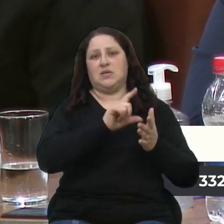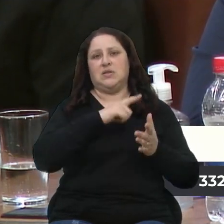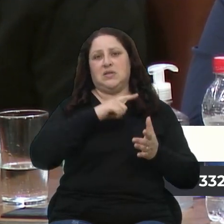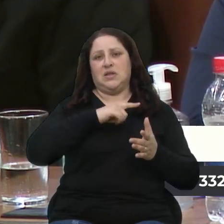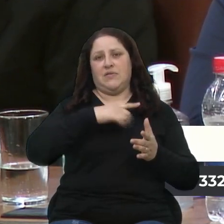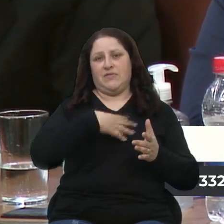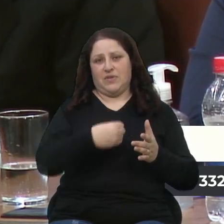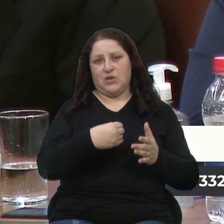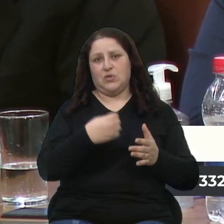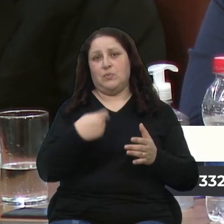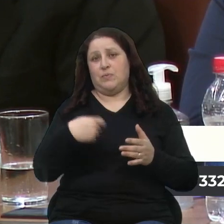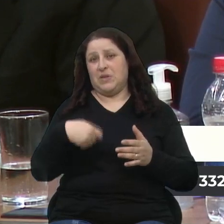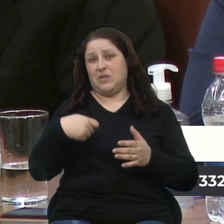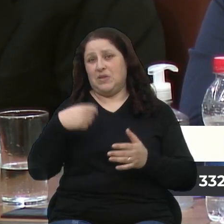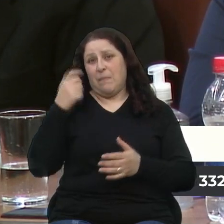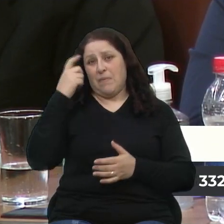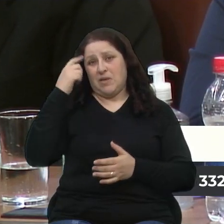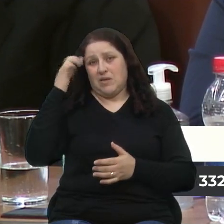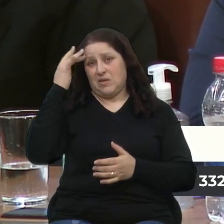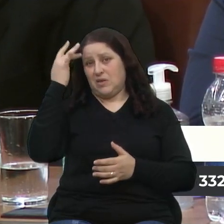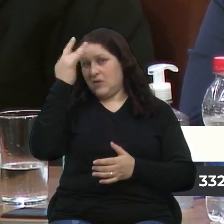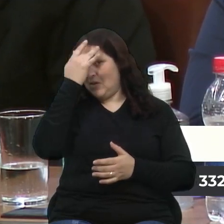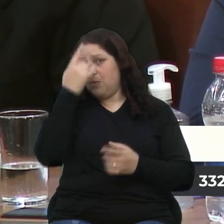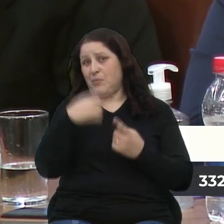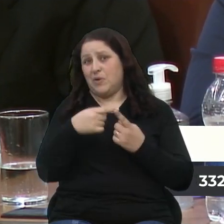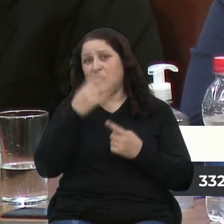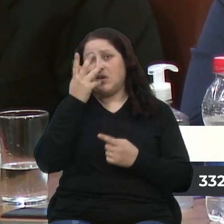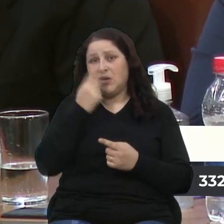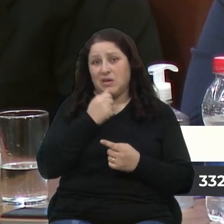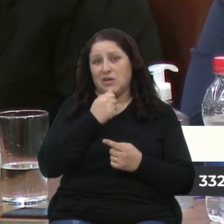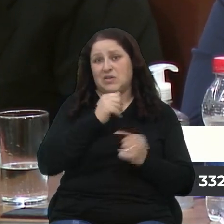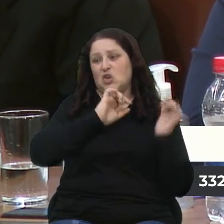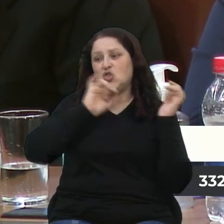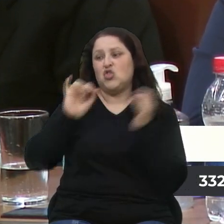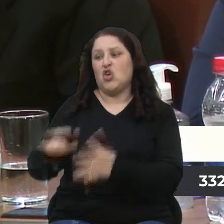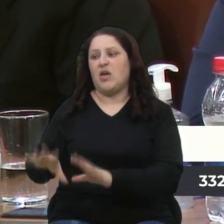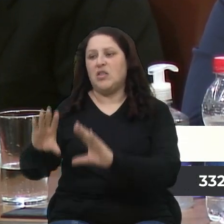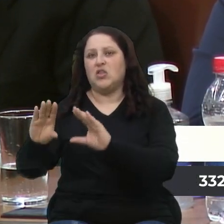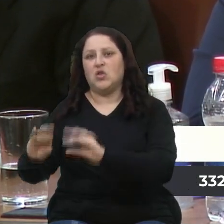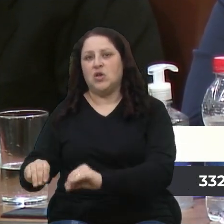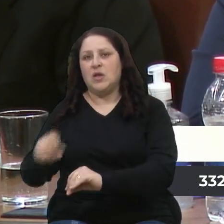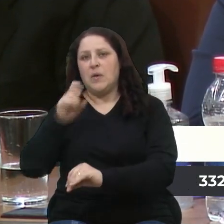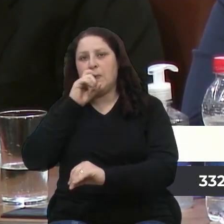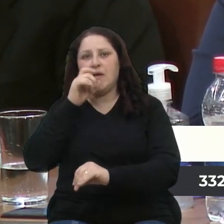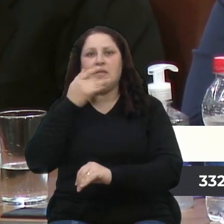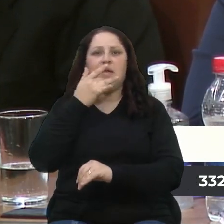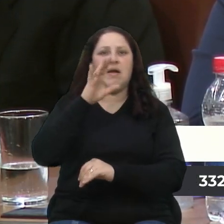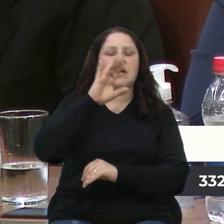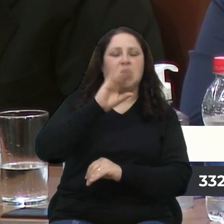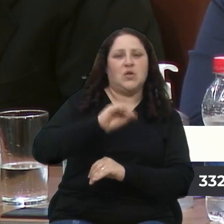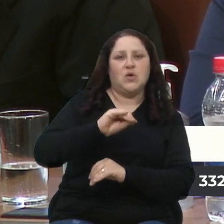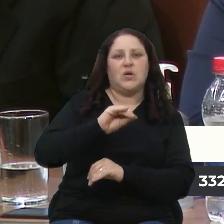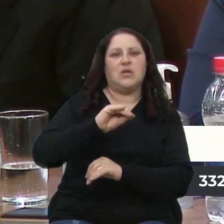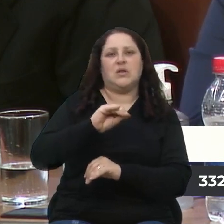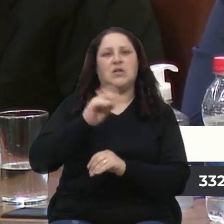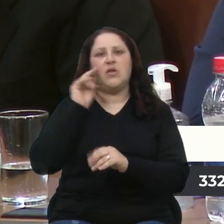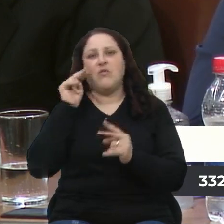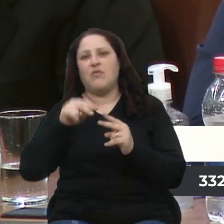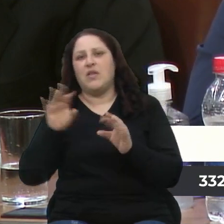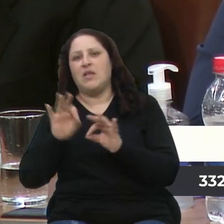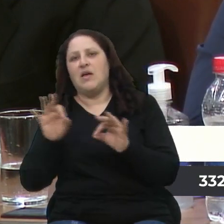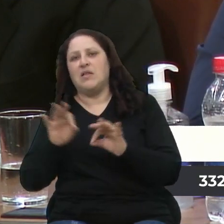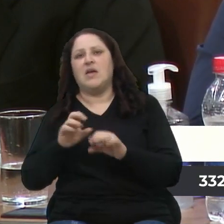crianças. Porque tu vai jogar as crianças lá de noite, elas não vão ver os pais à noite, à tarde, à noite, aí os pais querem dormir de manhã. Com quem que elas vão